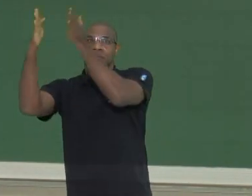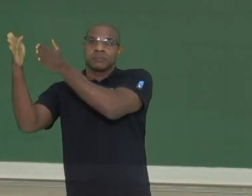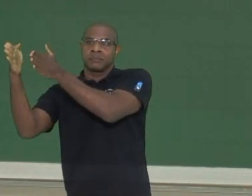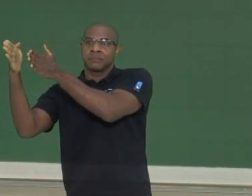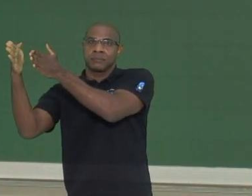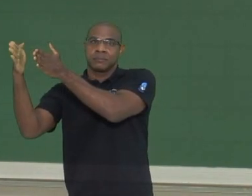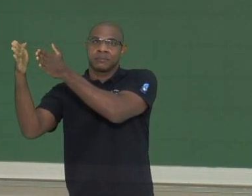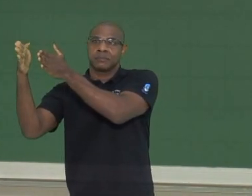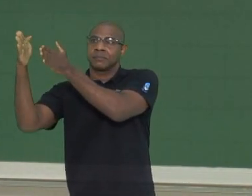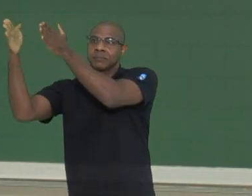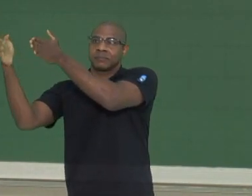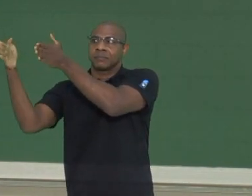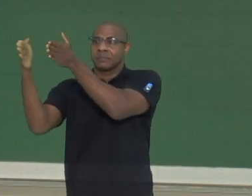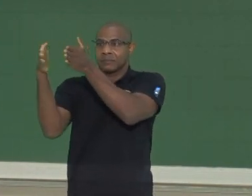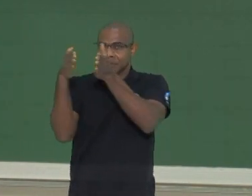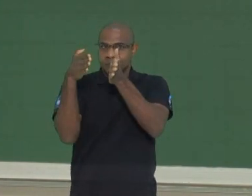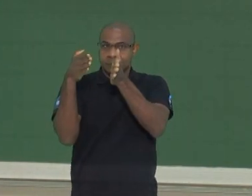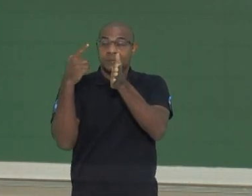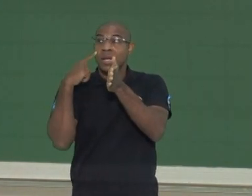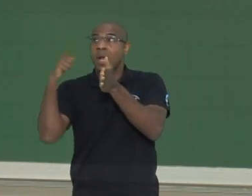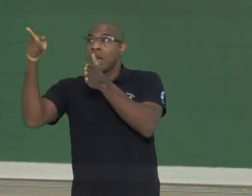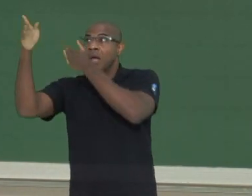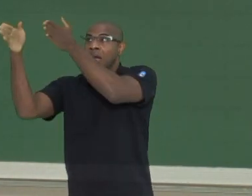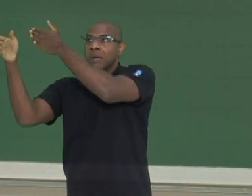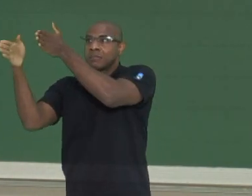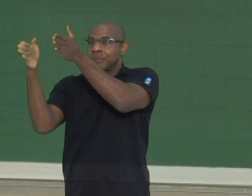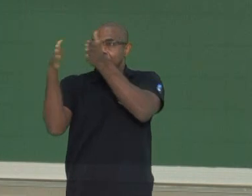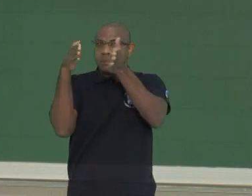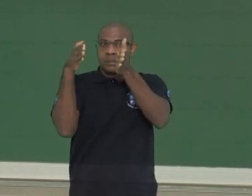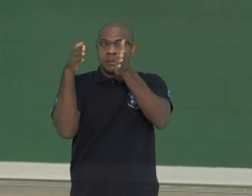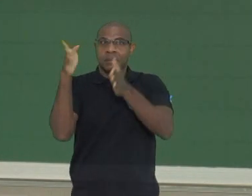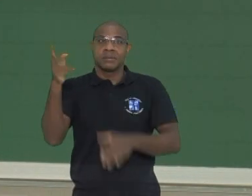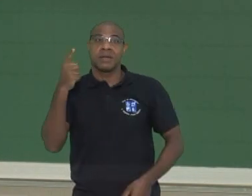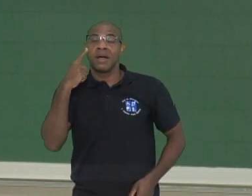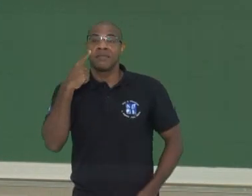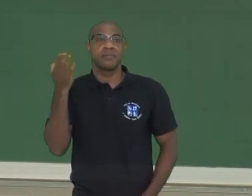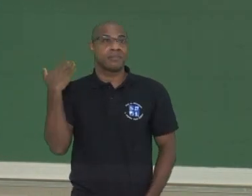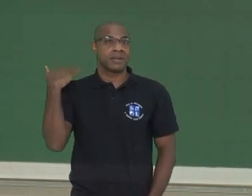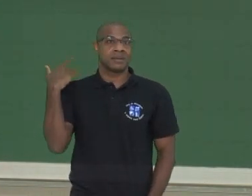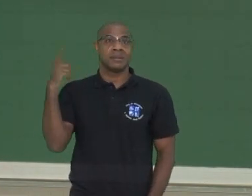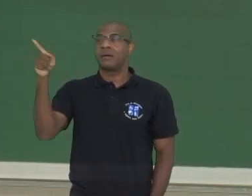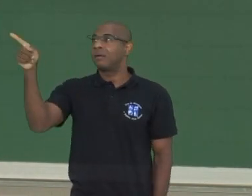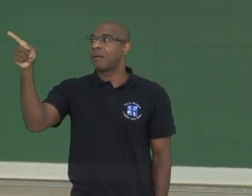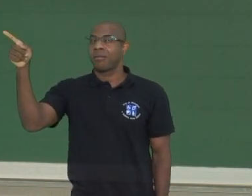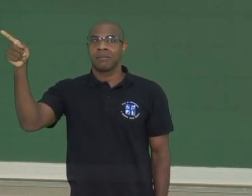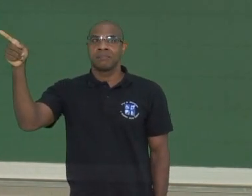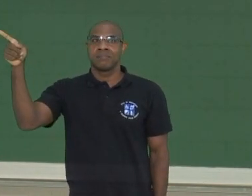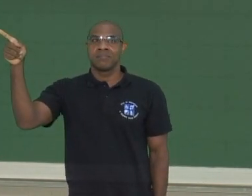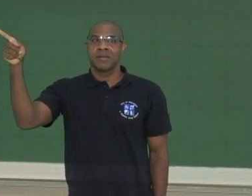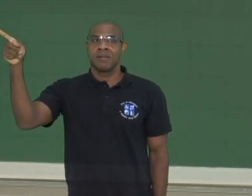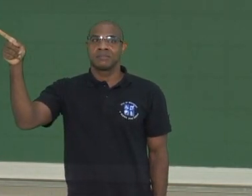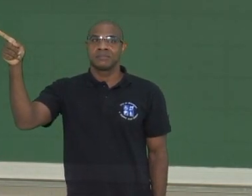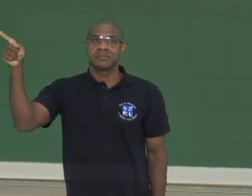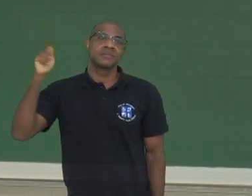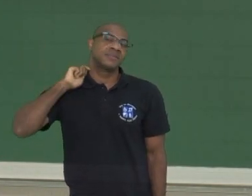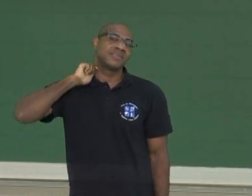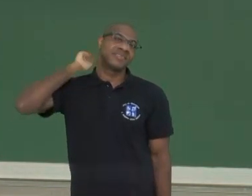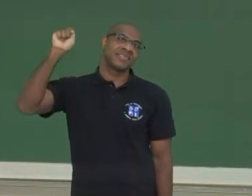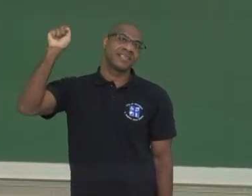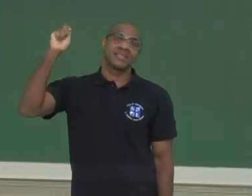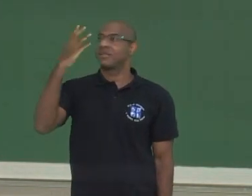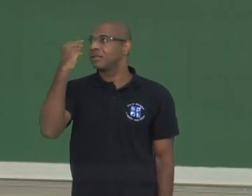aqui? Porque nós já vimos essa representação na aula passada. A representação de